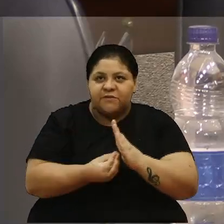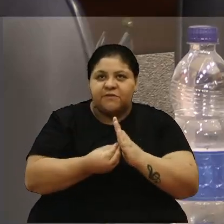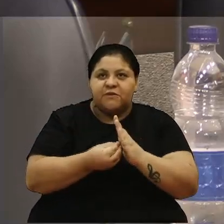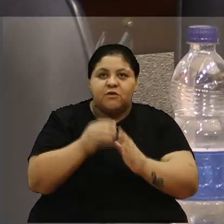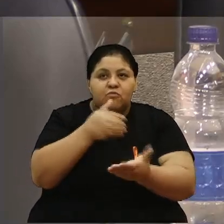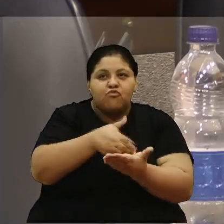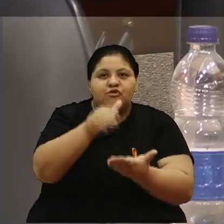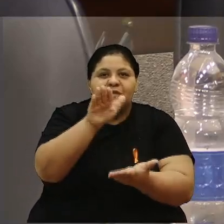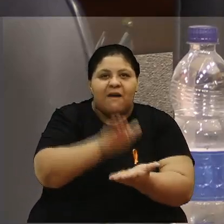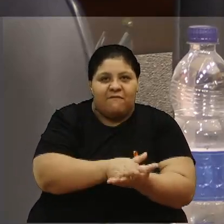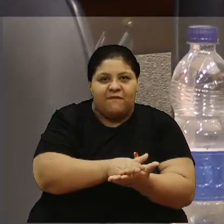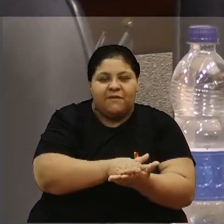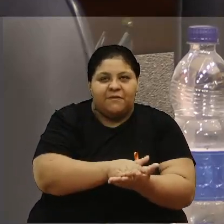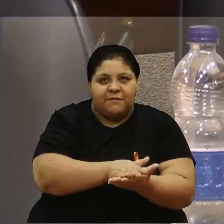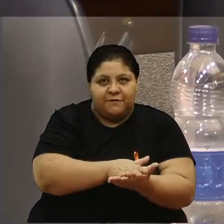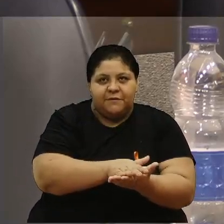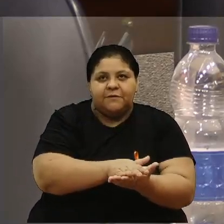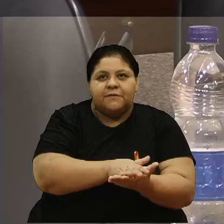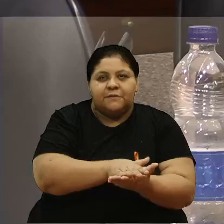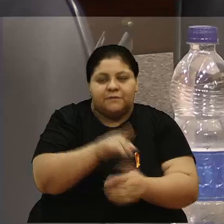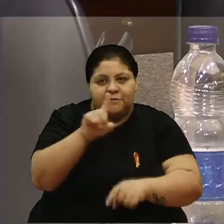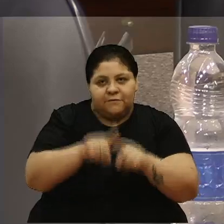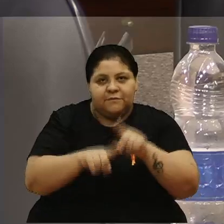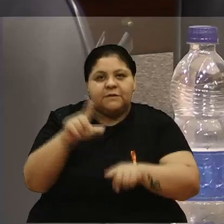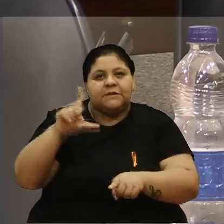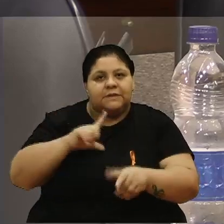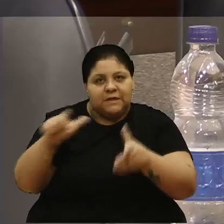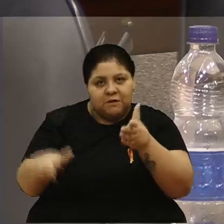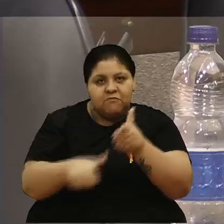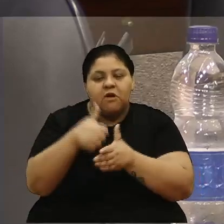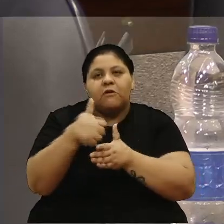multava. Então, as coisas têm que melhorar.